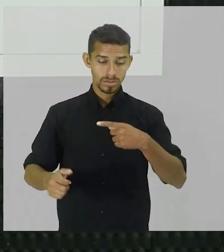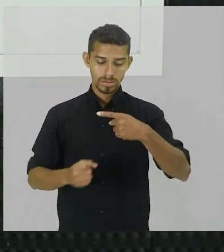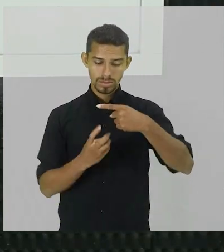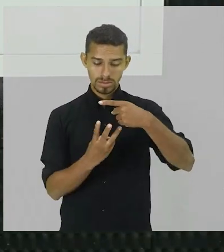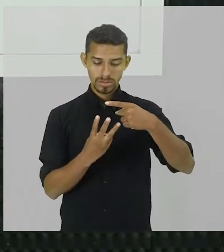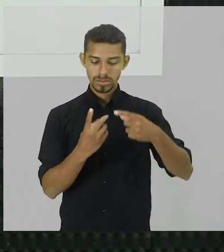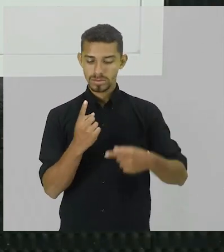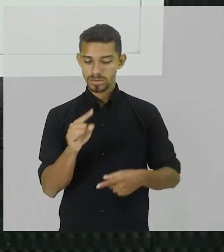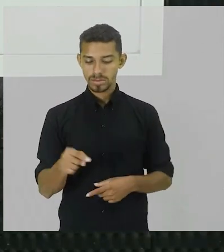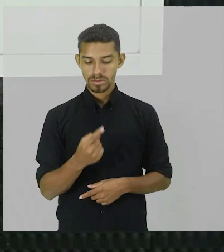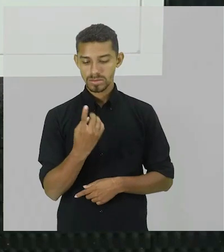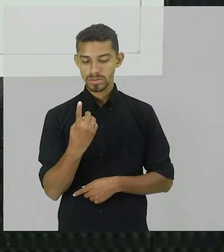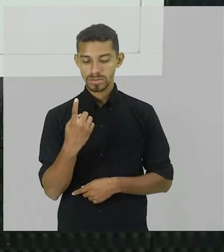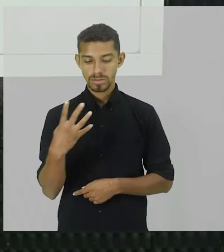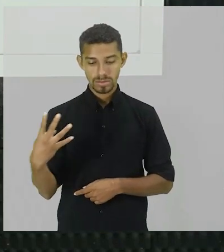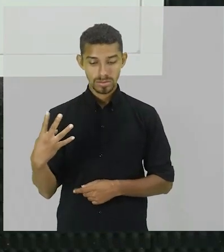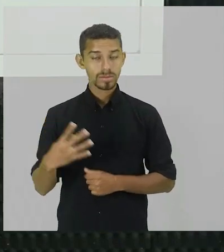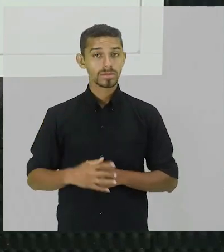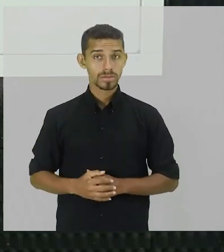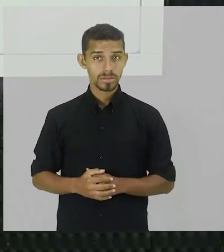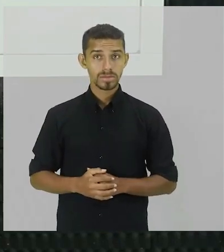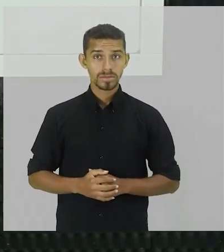dividido por 3,14